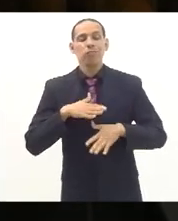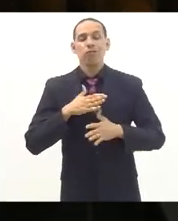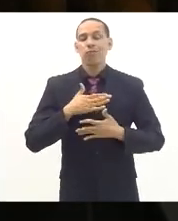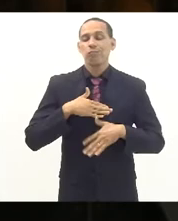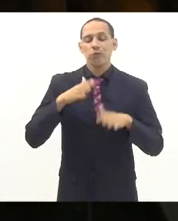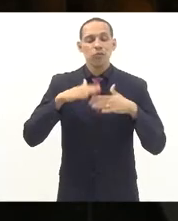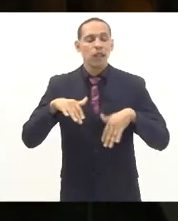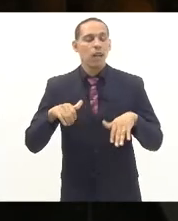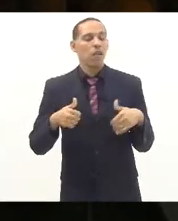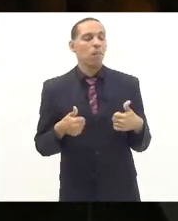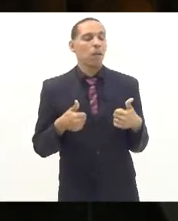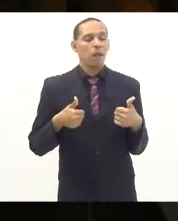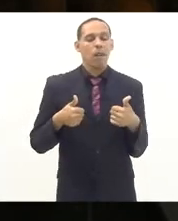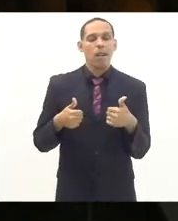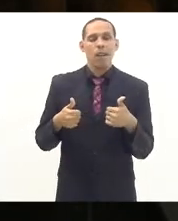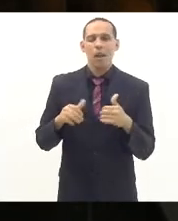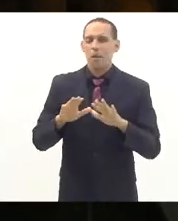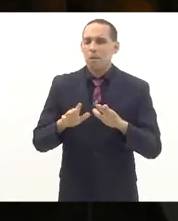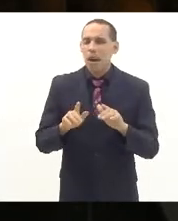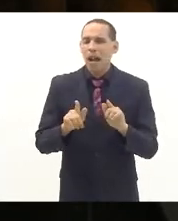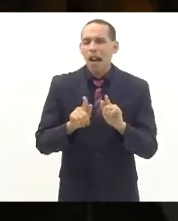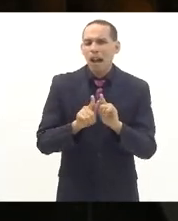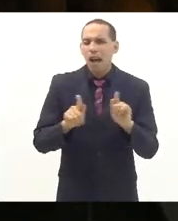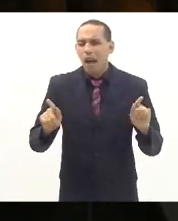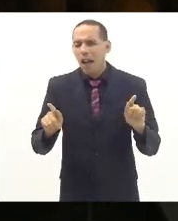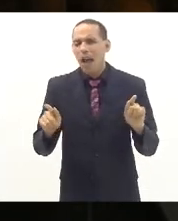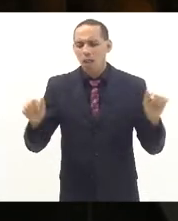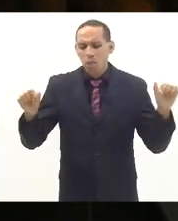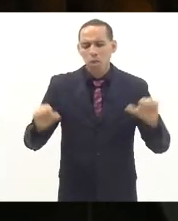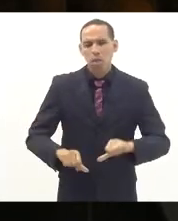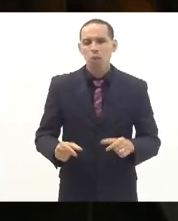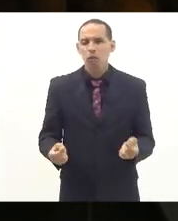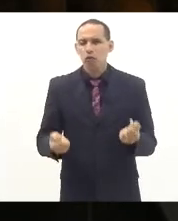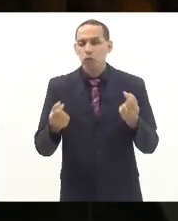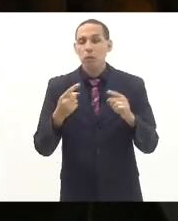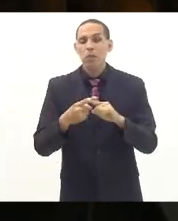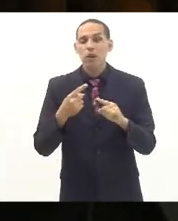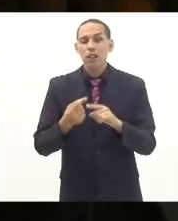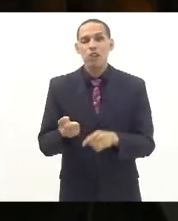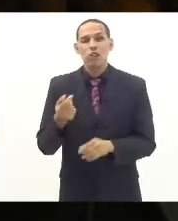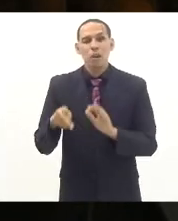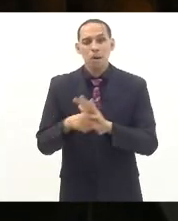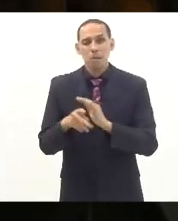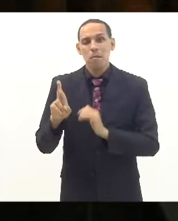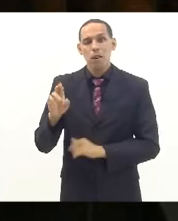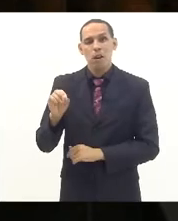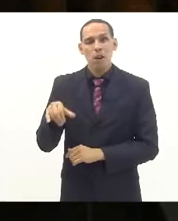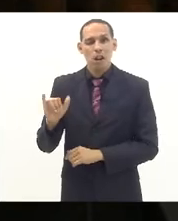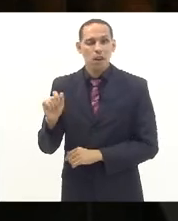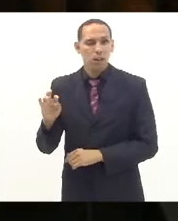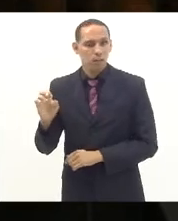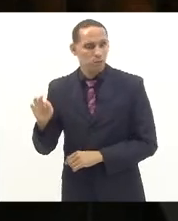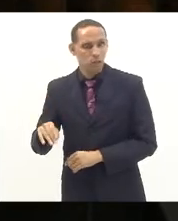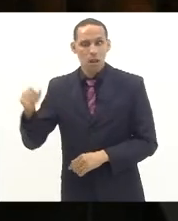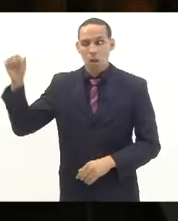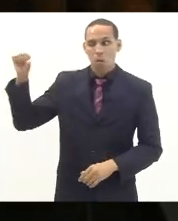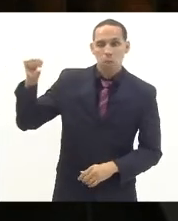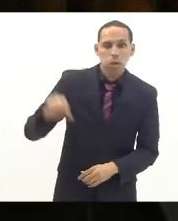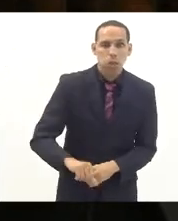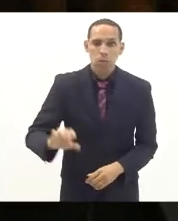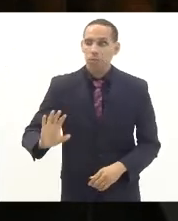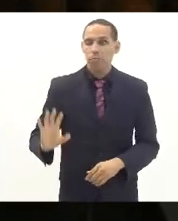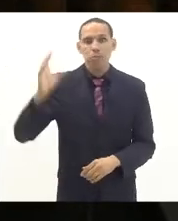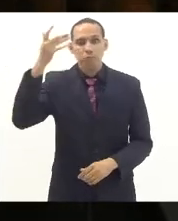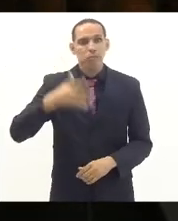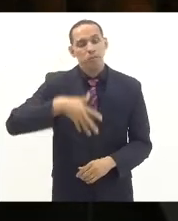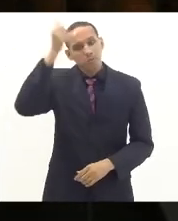estado que já passou por uma grave crise financeira quando as receitas de royalty caíram a Principalmente quando caíram